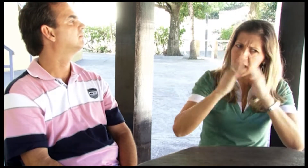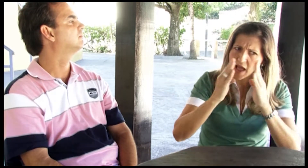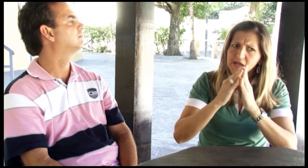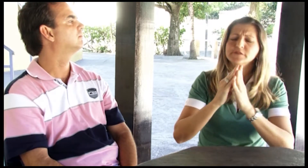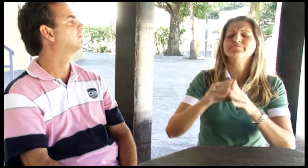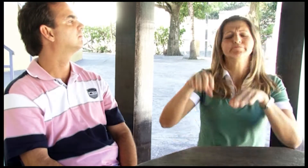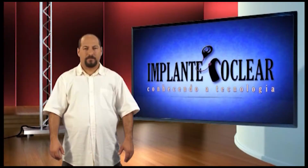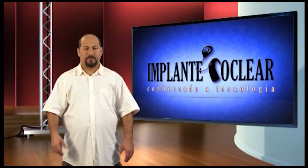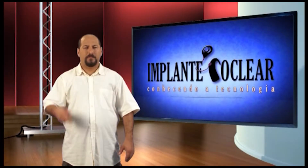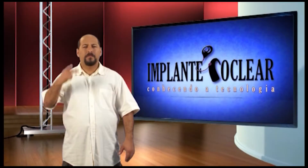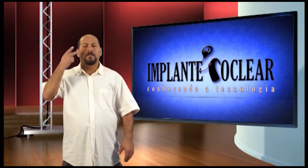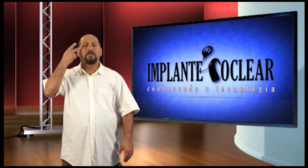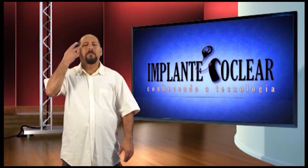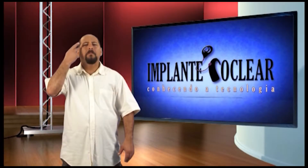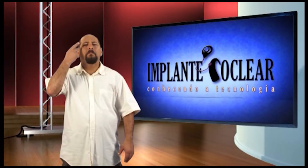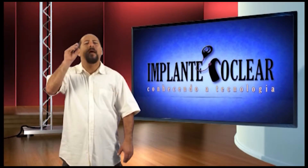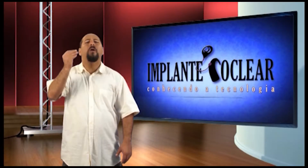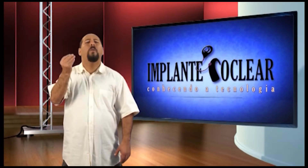fiquei bastante admirada.